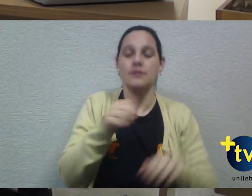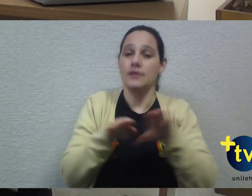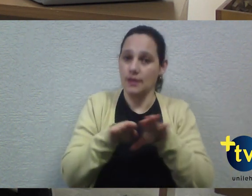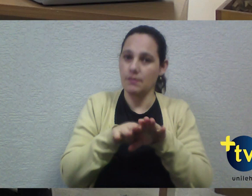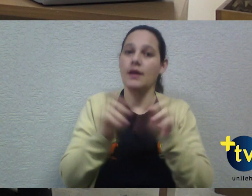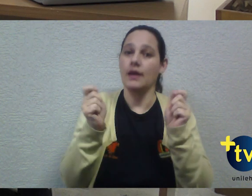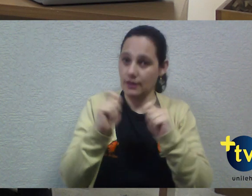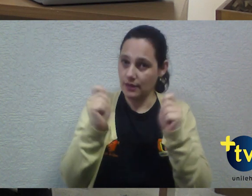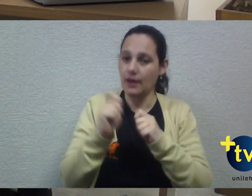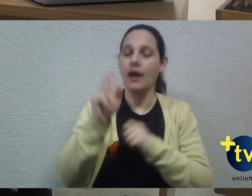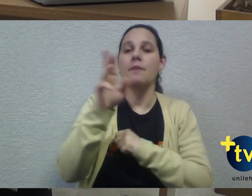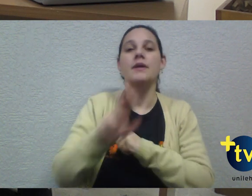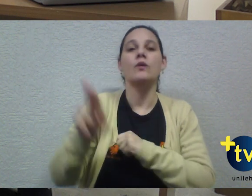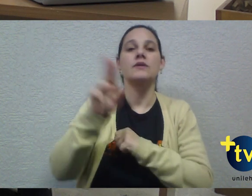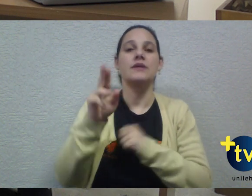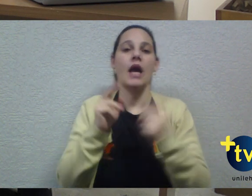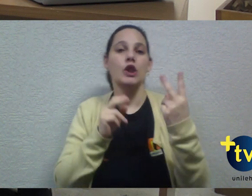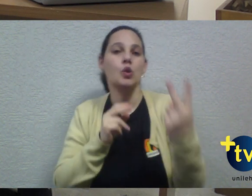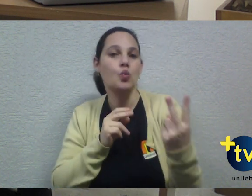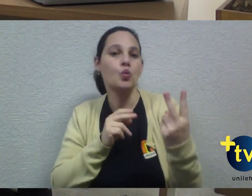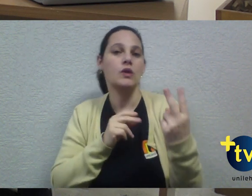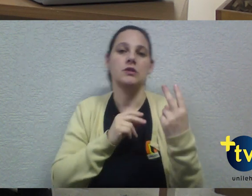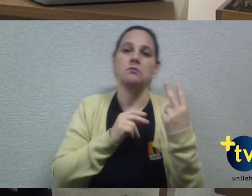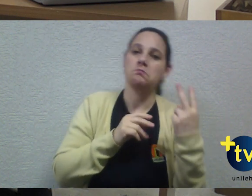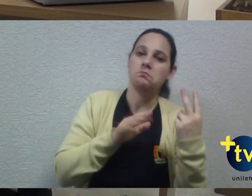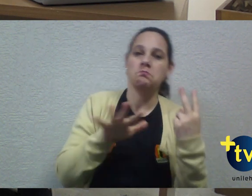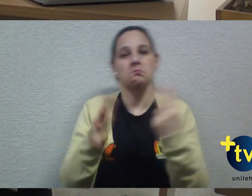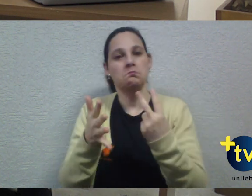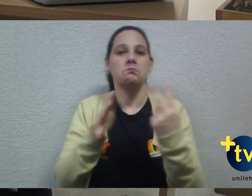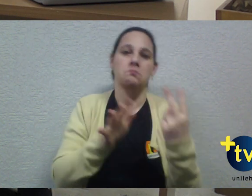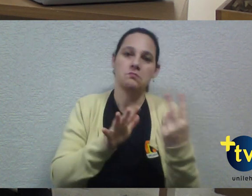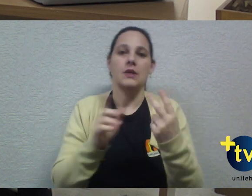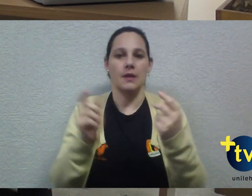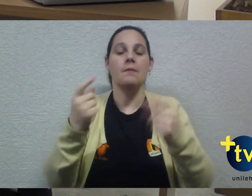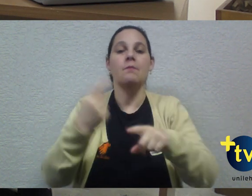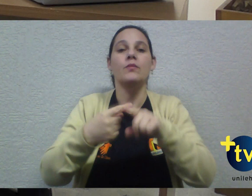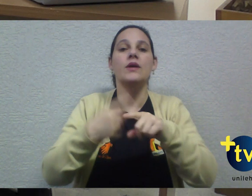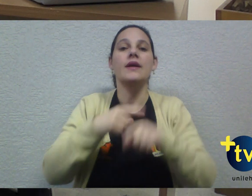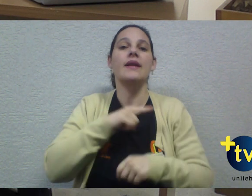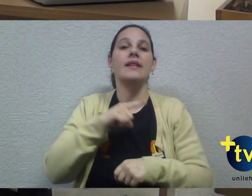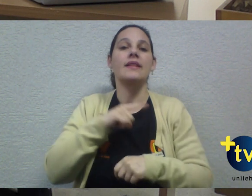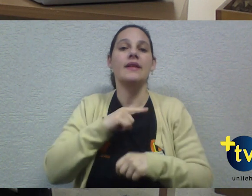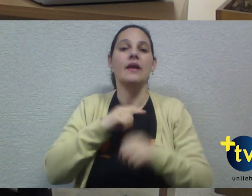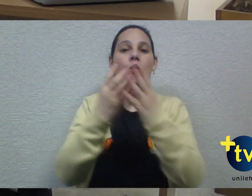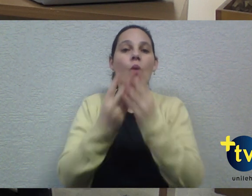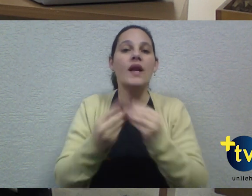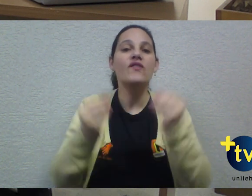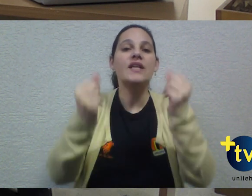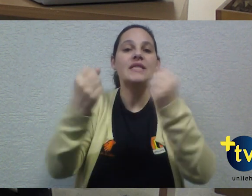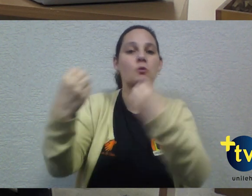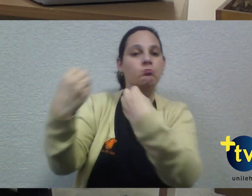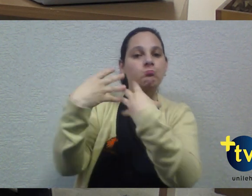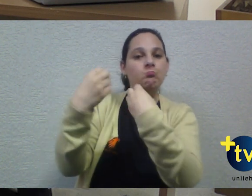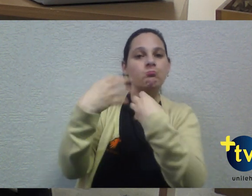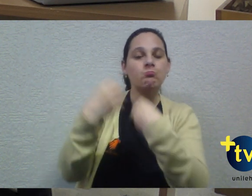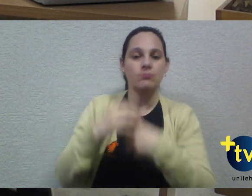adaptação melhor e até mesmo utilizar um pouco das duas para ter uma melhor otimização no quesito da qualificação e